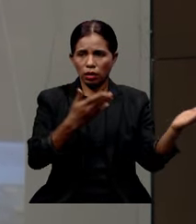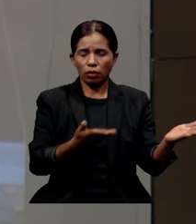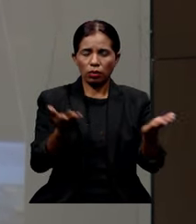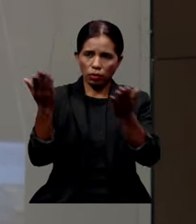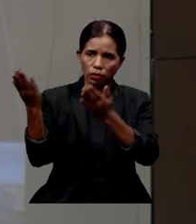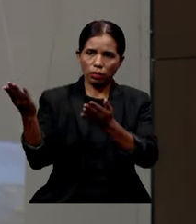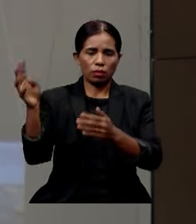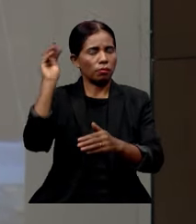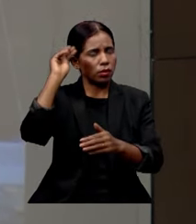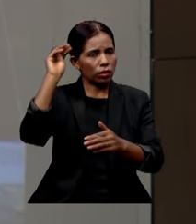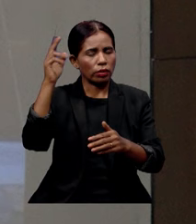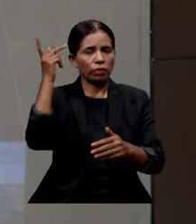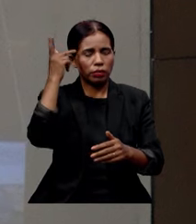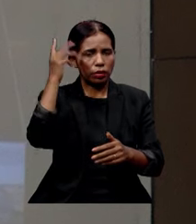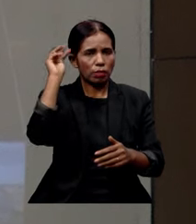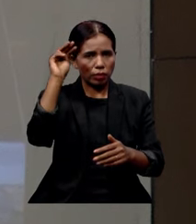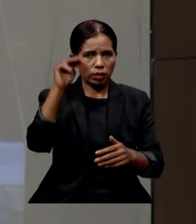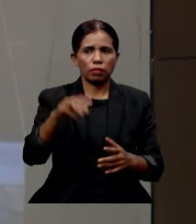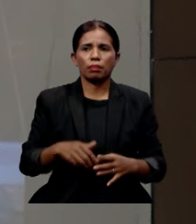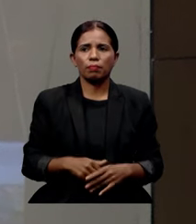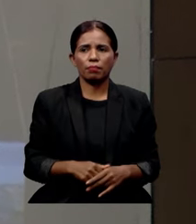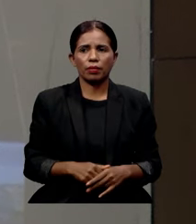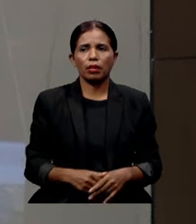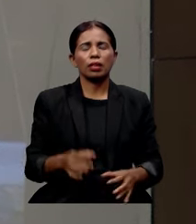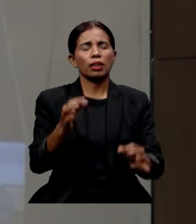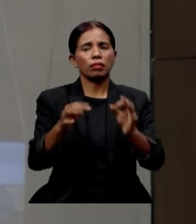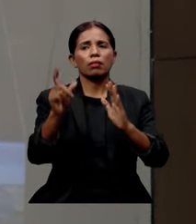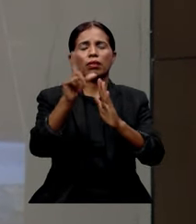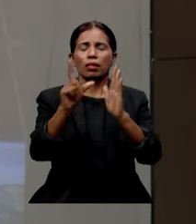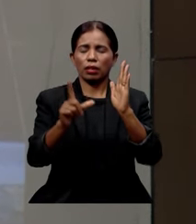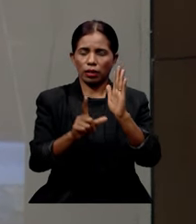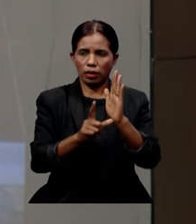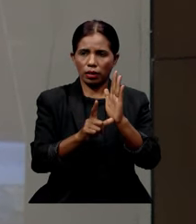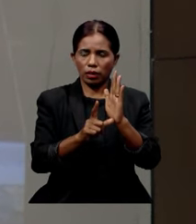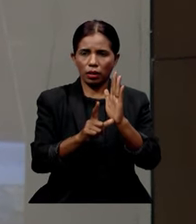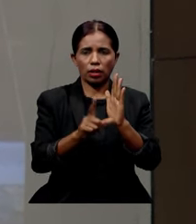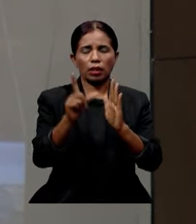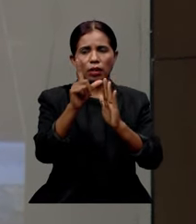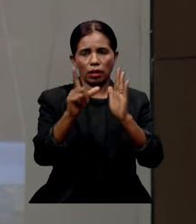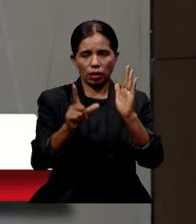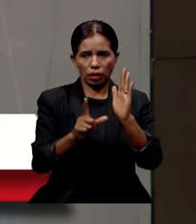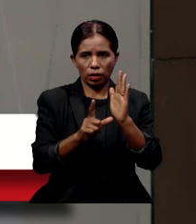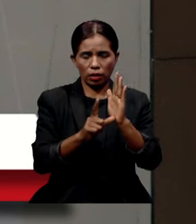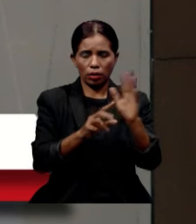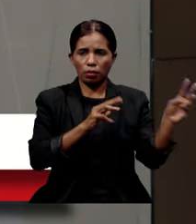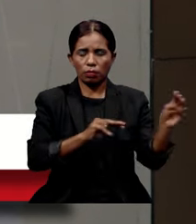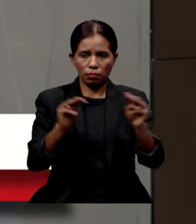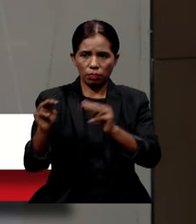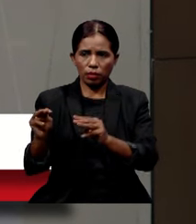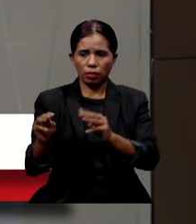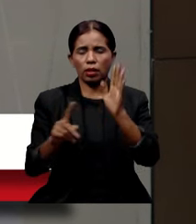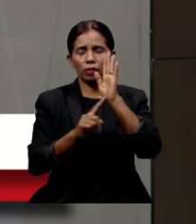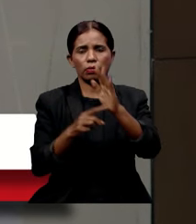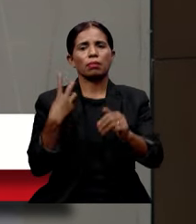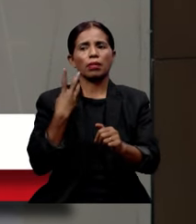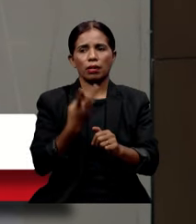baia, ministro ou vice-ministro. Cara que lei, né? O decreto lei, né? Alteradona, informa Miami,